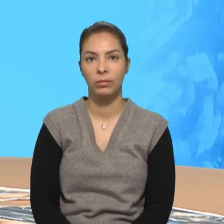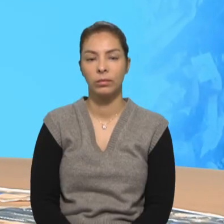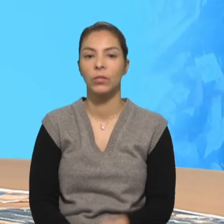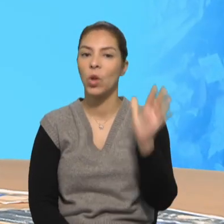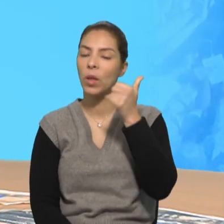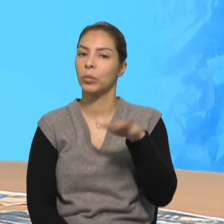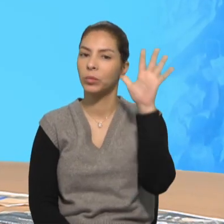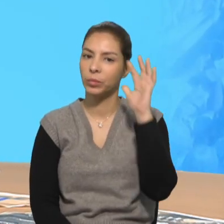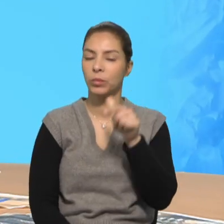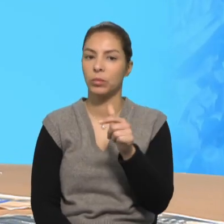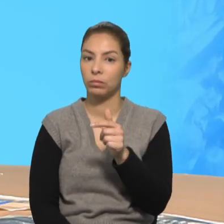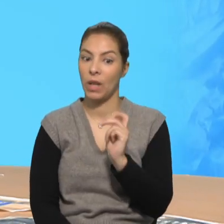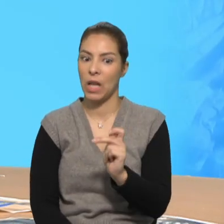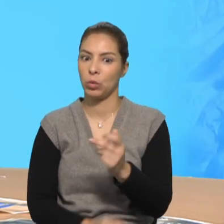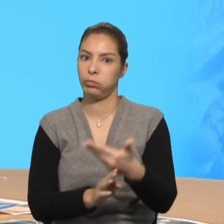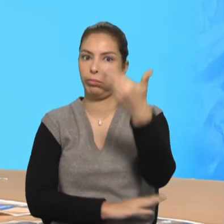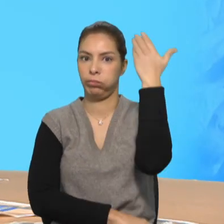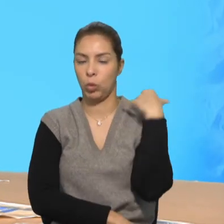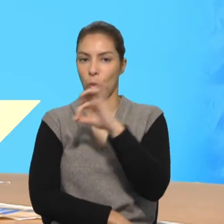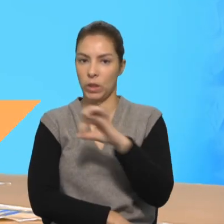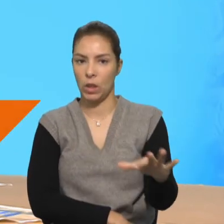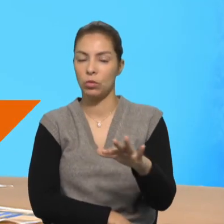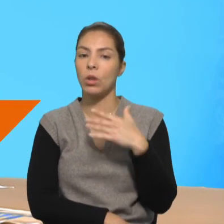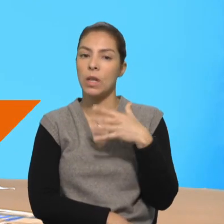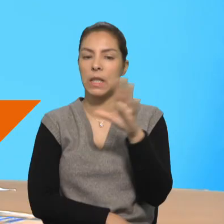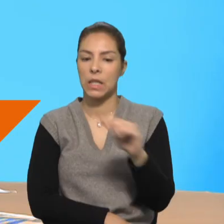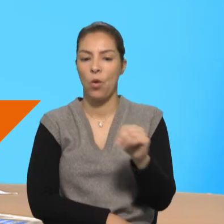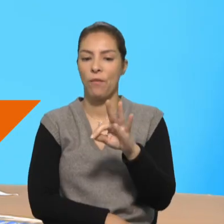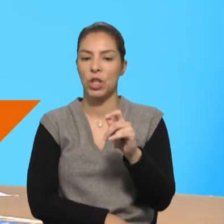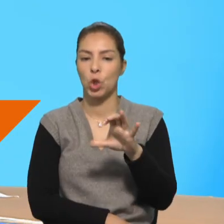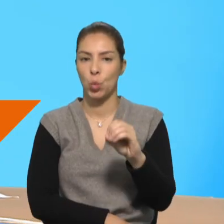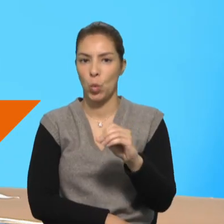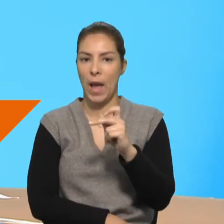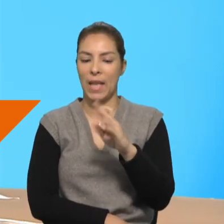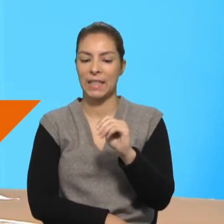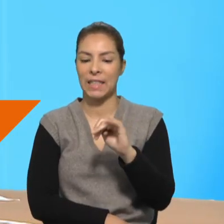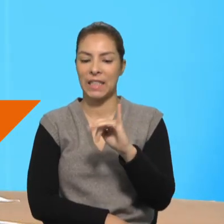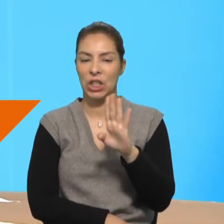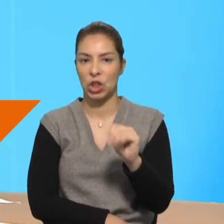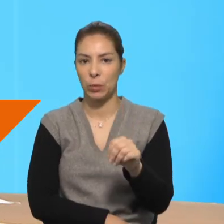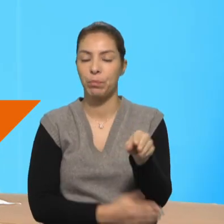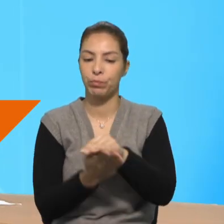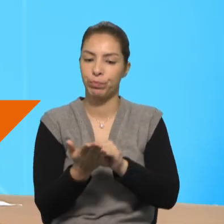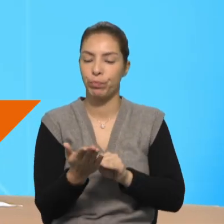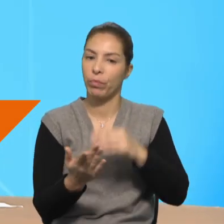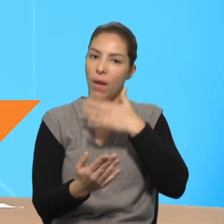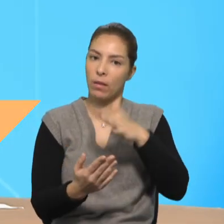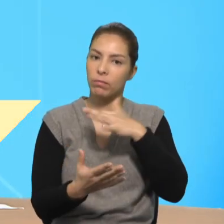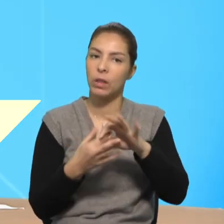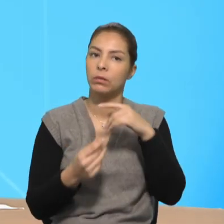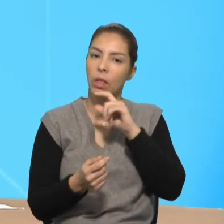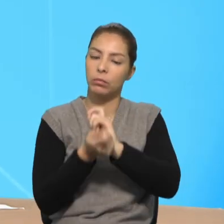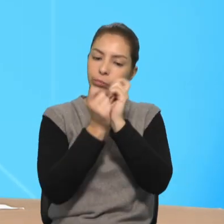Olá, muito boa tarde. Há 800 anos, São Francisco de Assis escreveu o Cântico das Criaturas, um poema que se transforma progressivamente